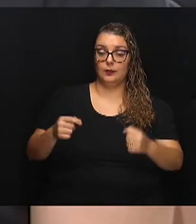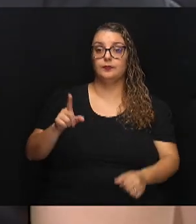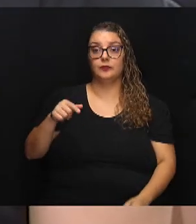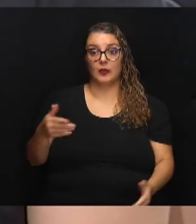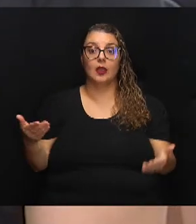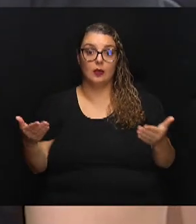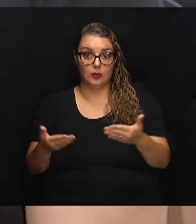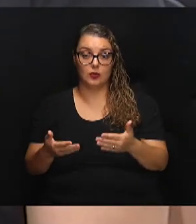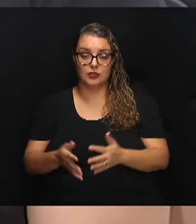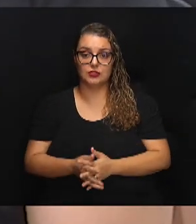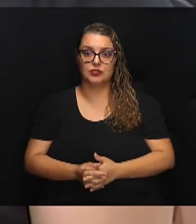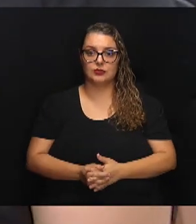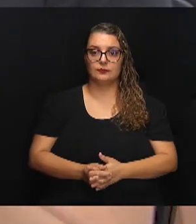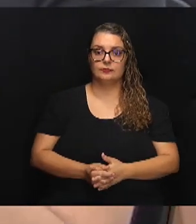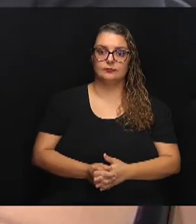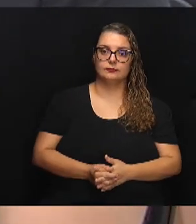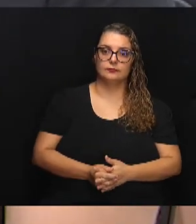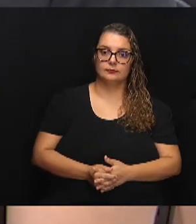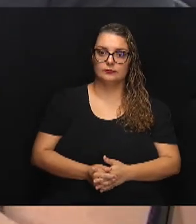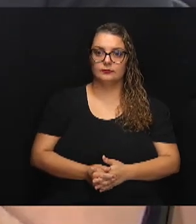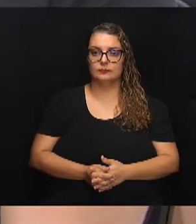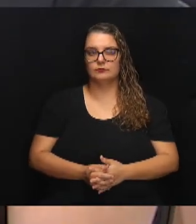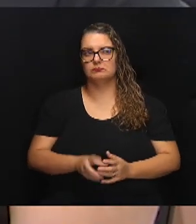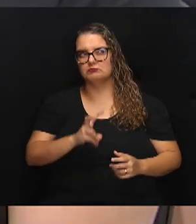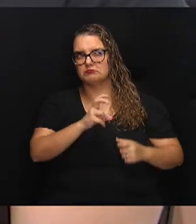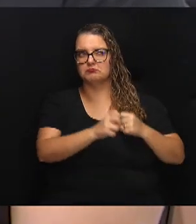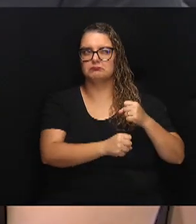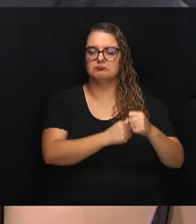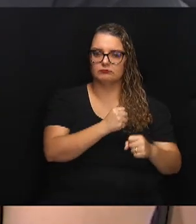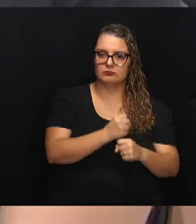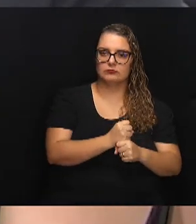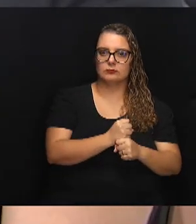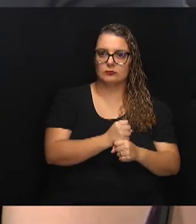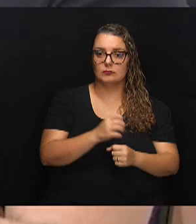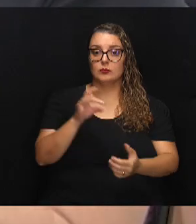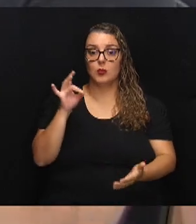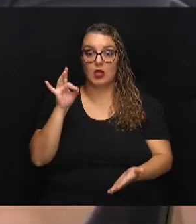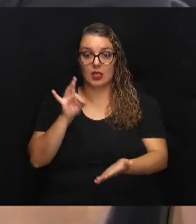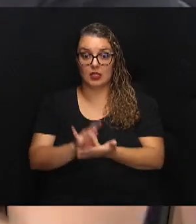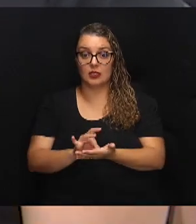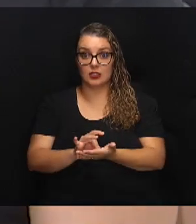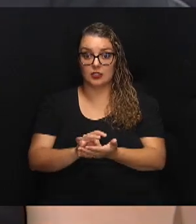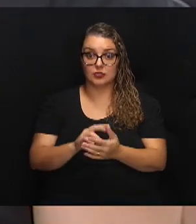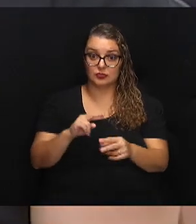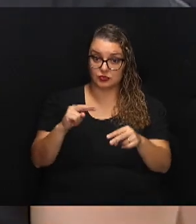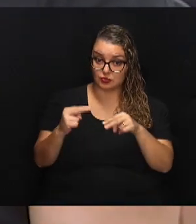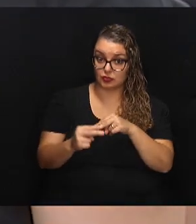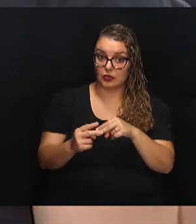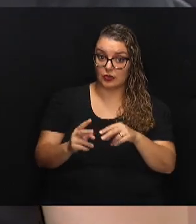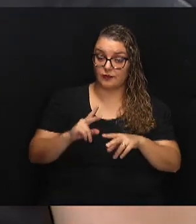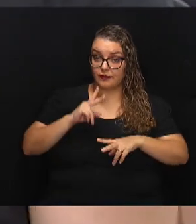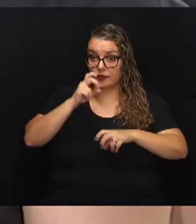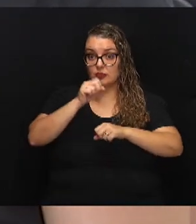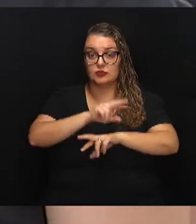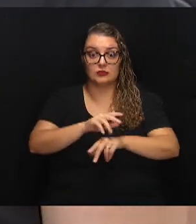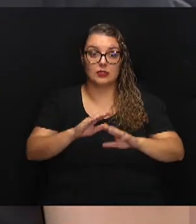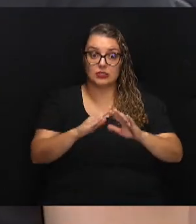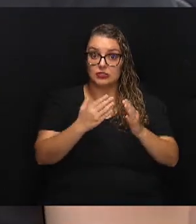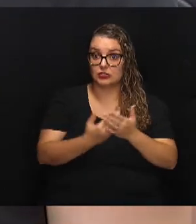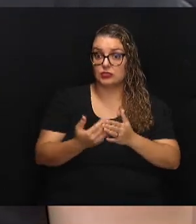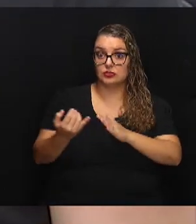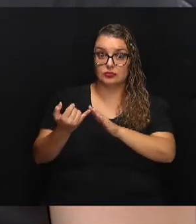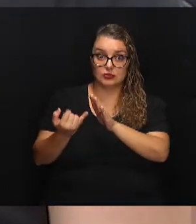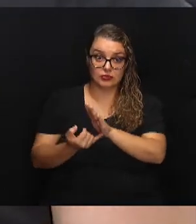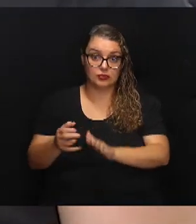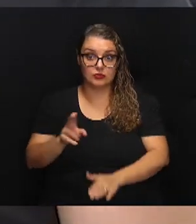dia, há uns 5 anos para cá, a realidade virtual começou a ficar muito forte. Muitas escolas, por exemplo, e institutos estão